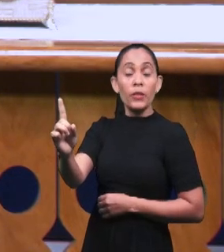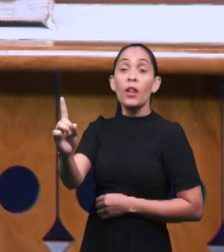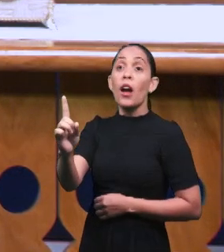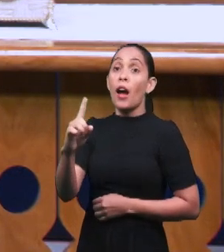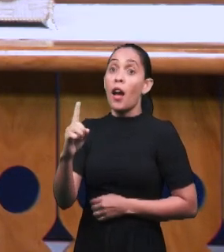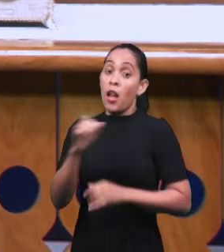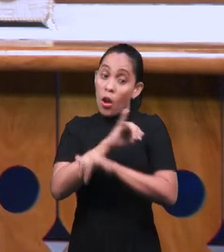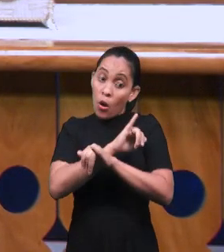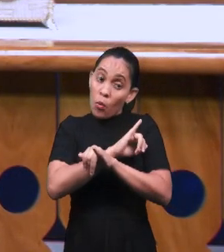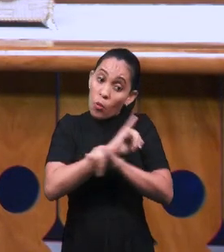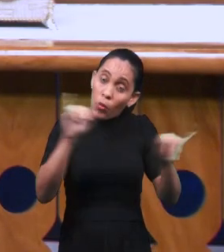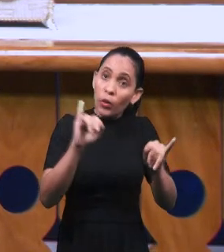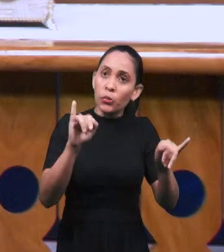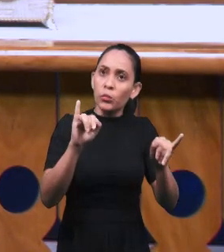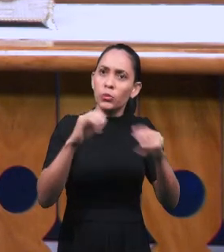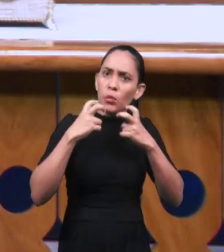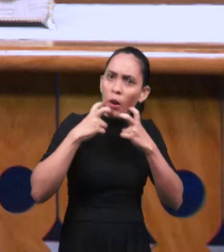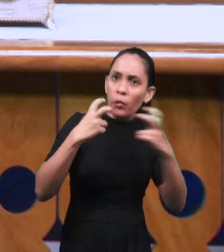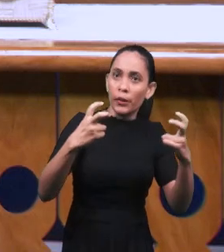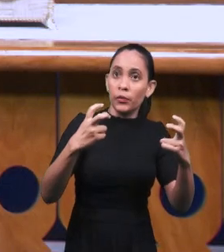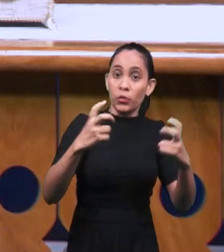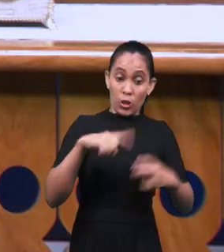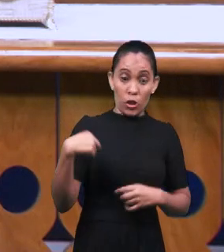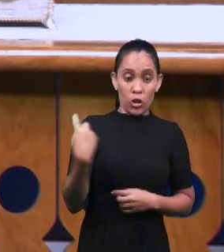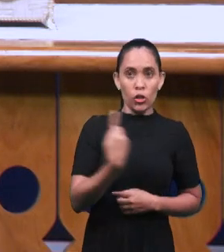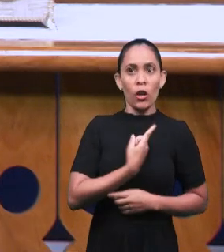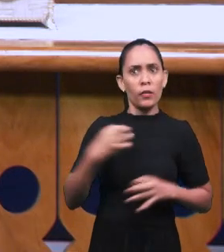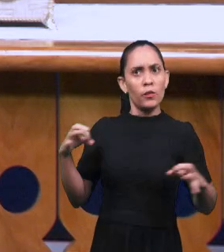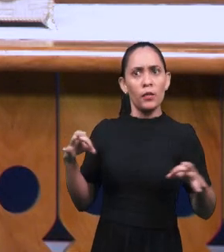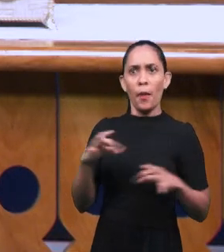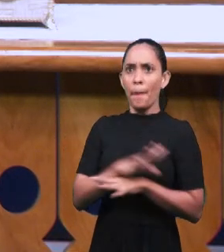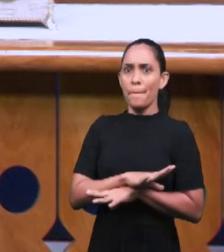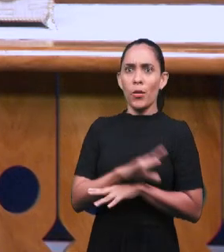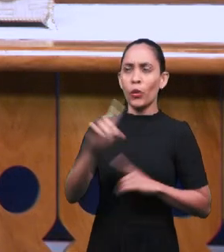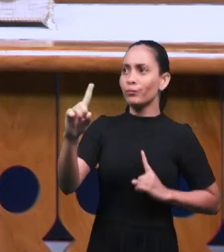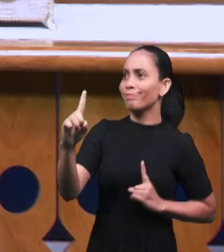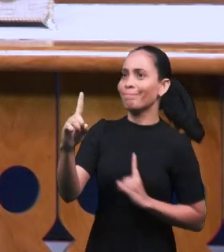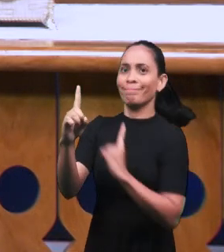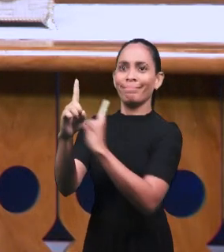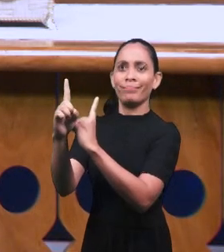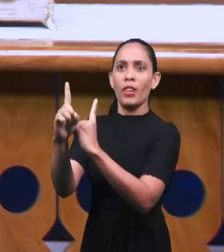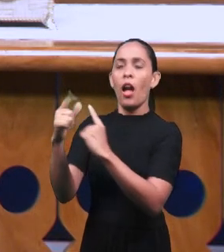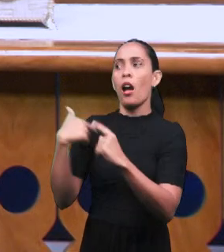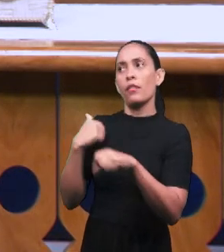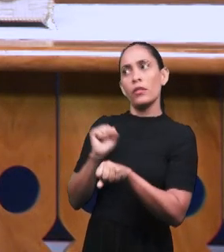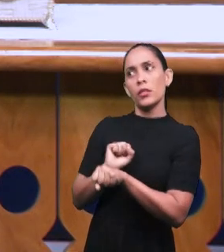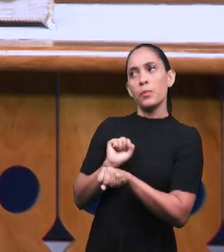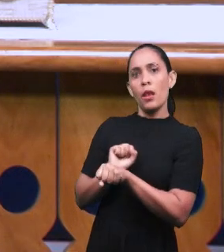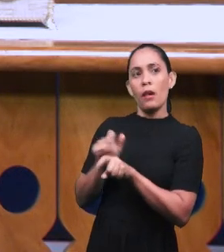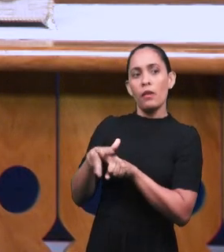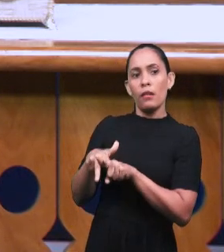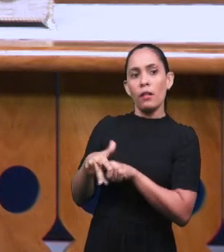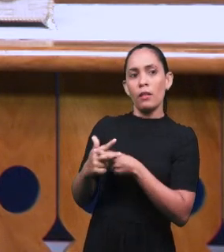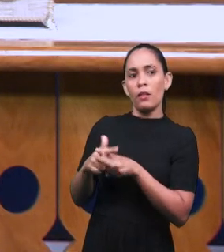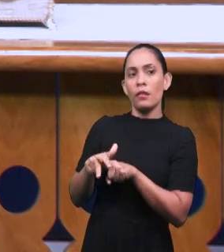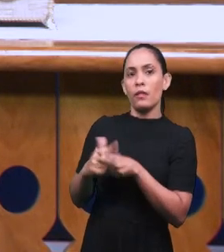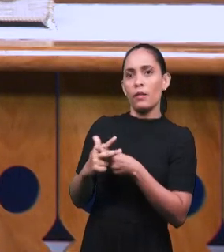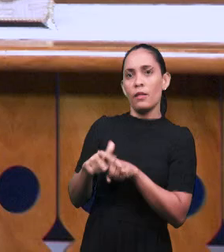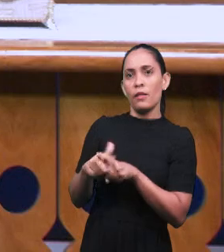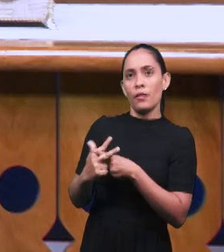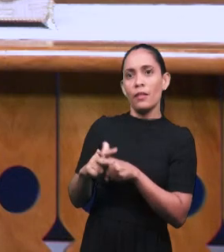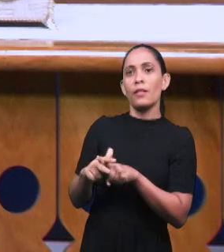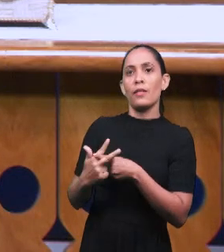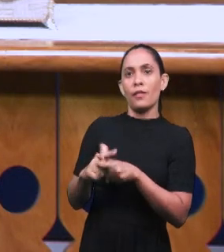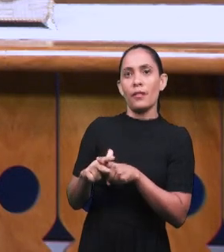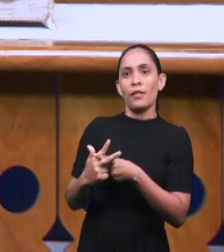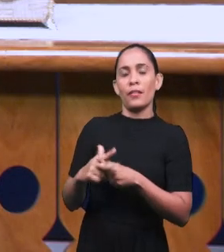igreja? É sair ao encontro. Ela não vai esperar, olha, vamos consertar, vamos fazer, nós vamos melhorar. Olha que